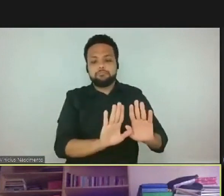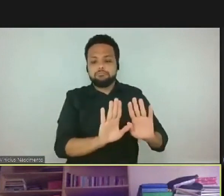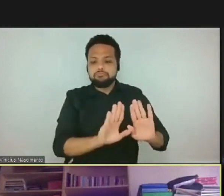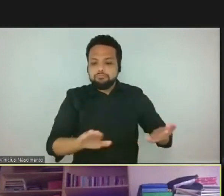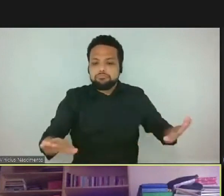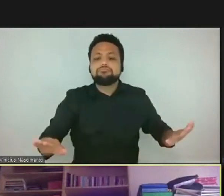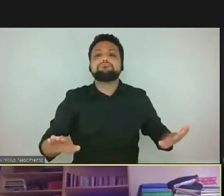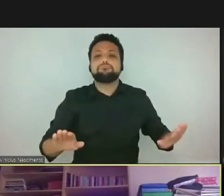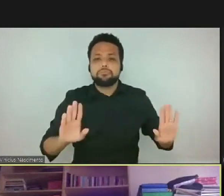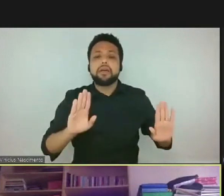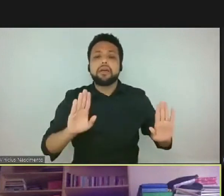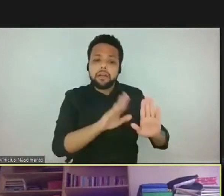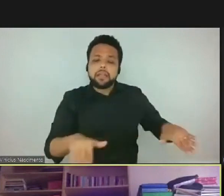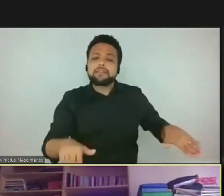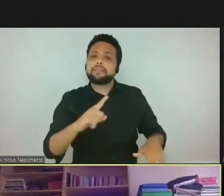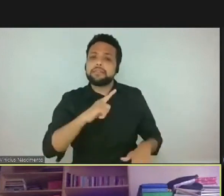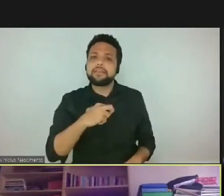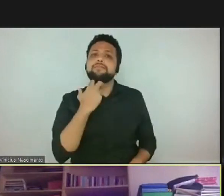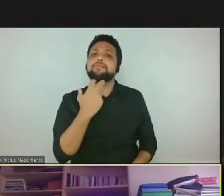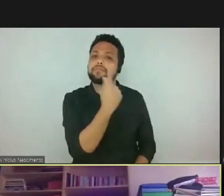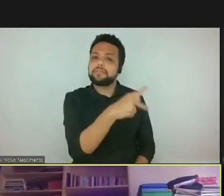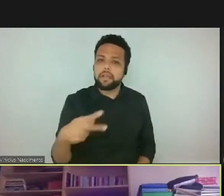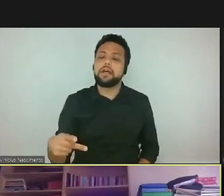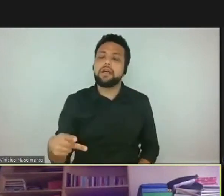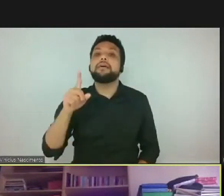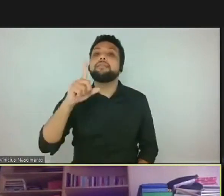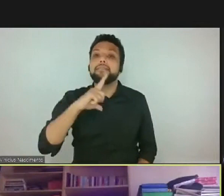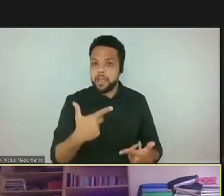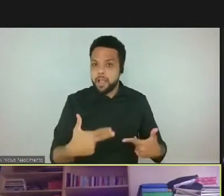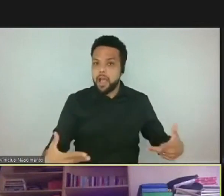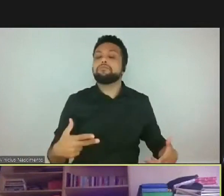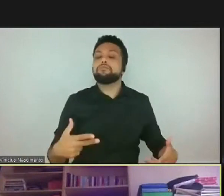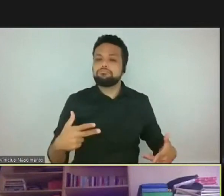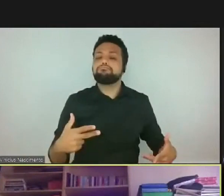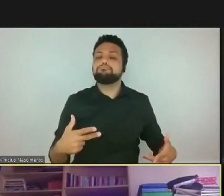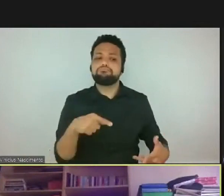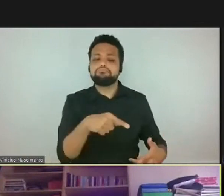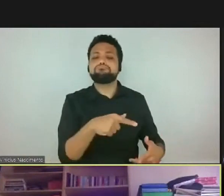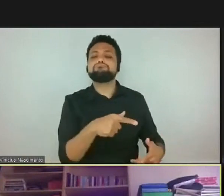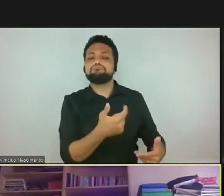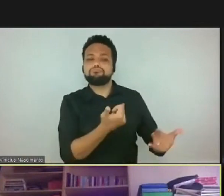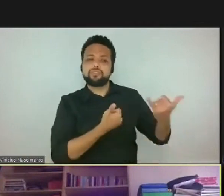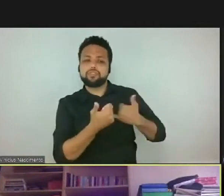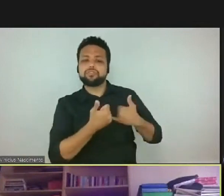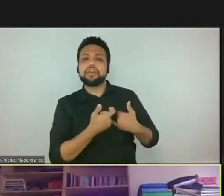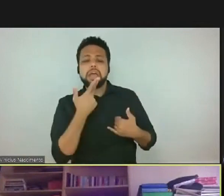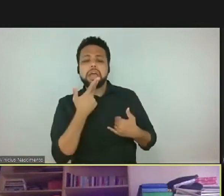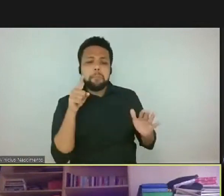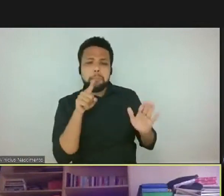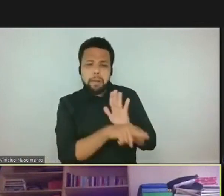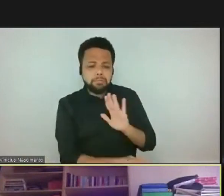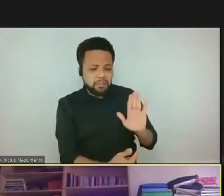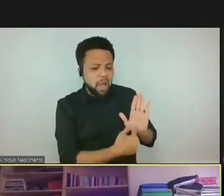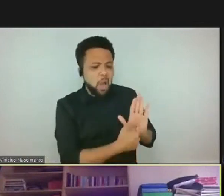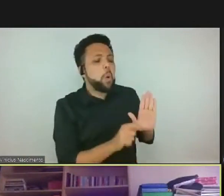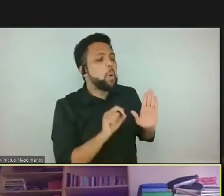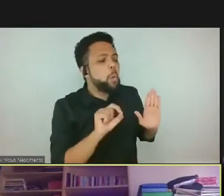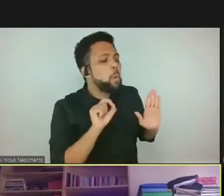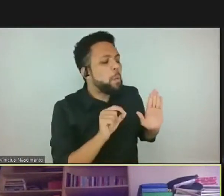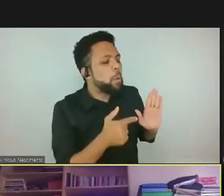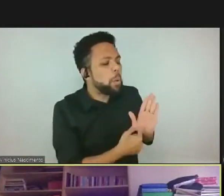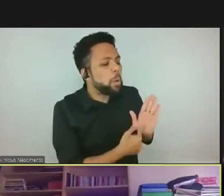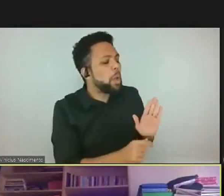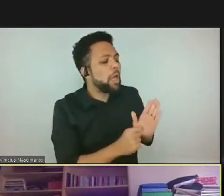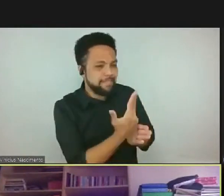criança que tem voz, ela tem algo a dizer. Então, a gente nunca vai perguntar assim, o que é isso, né, em relação ao desenho